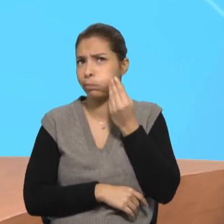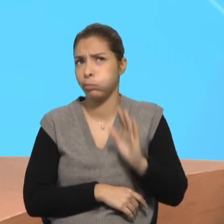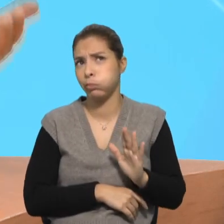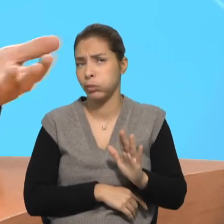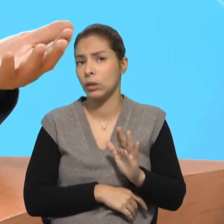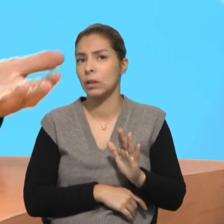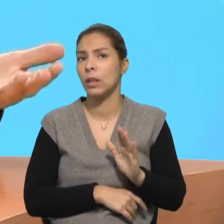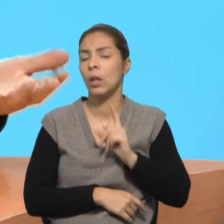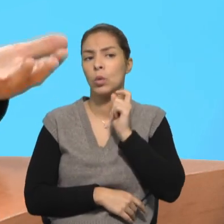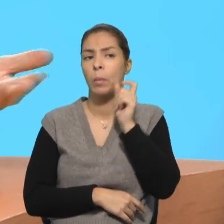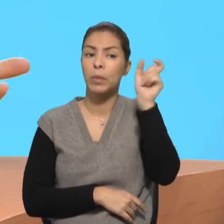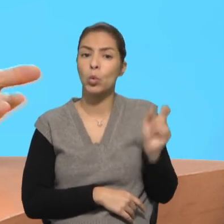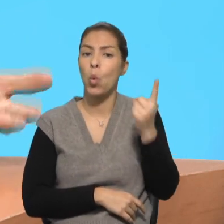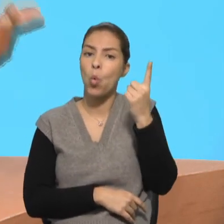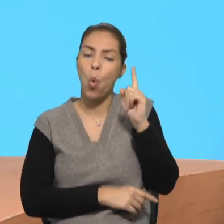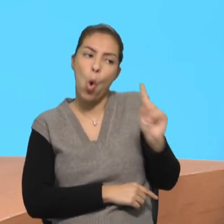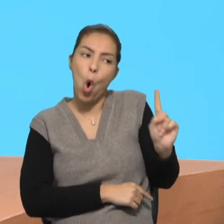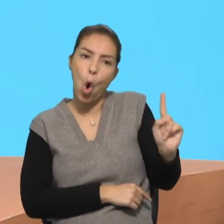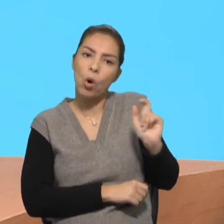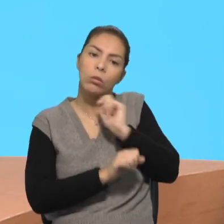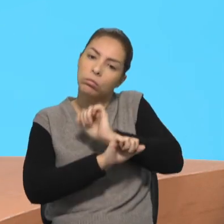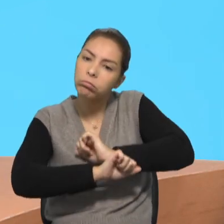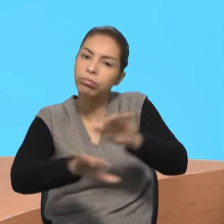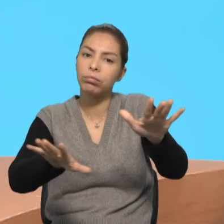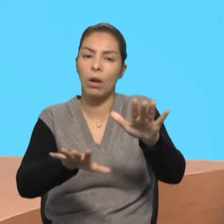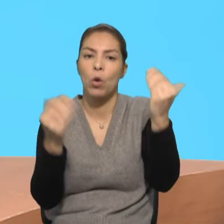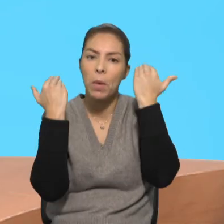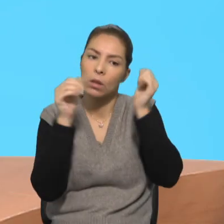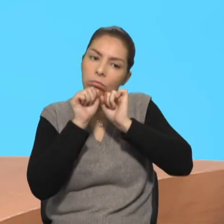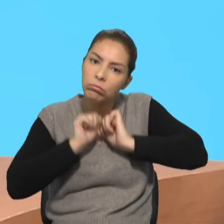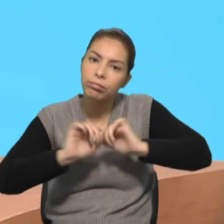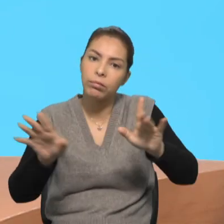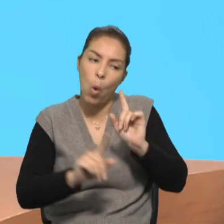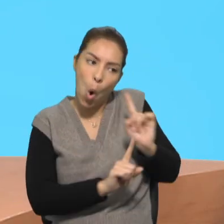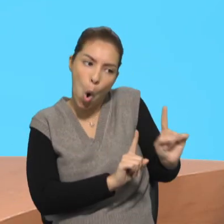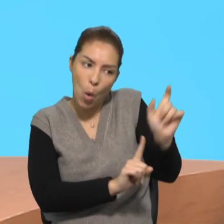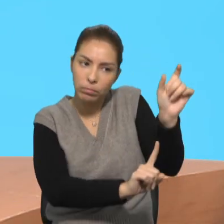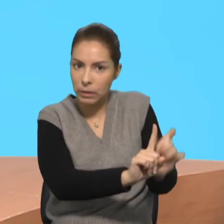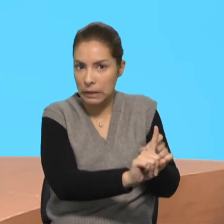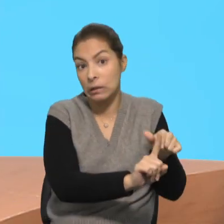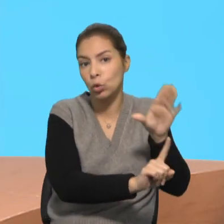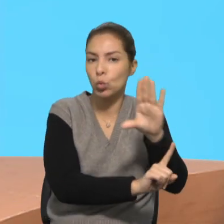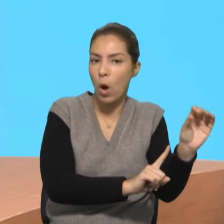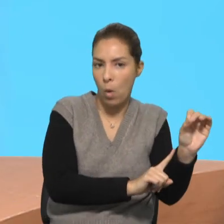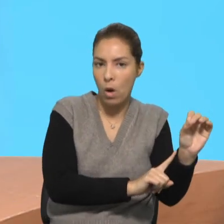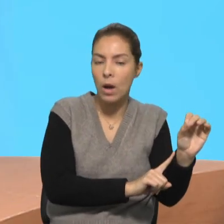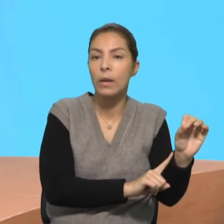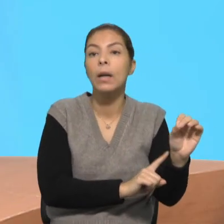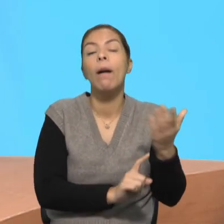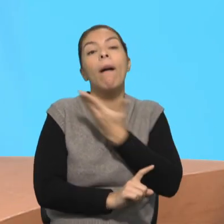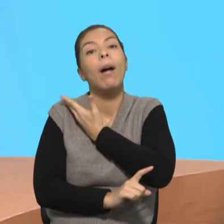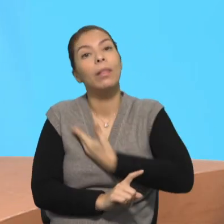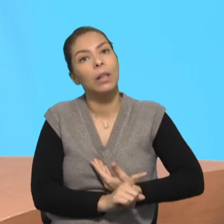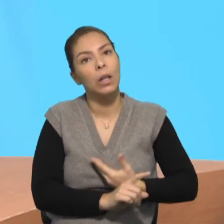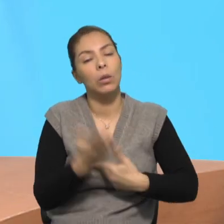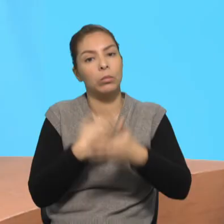arauto, um mensageiro. Não é? E, portanto, há ao tempo, nos primórdios, ao tempo de